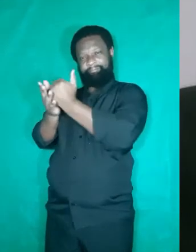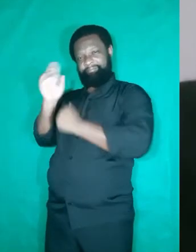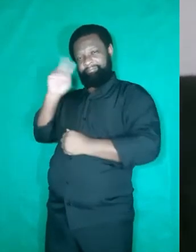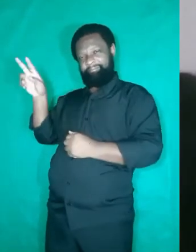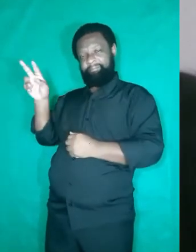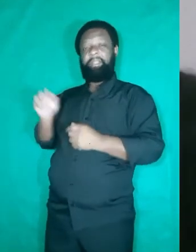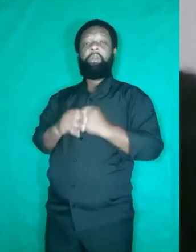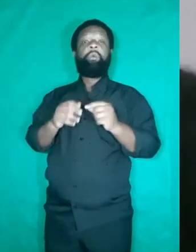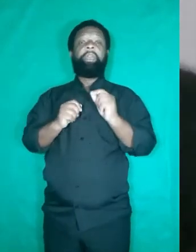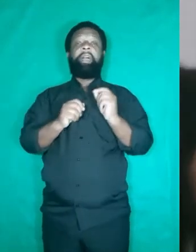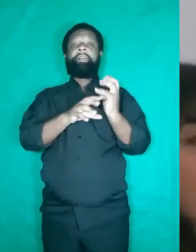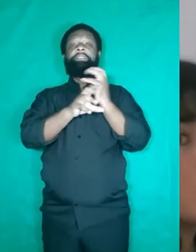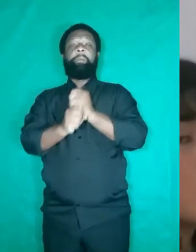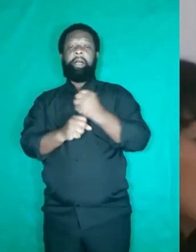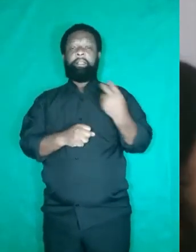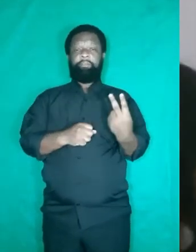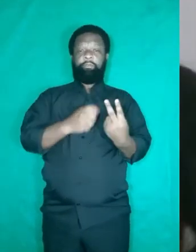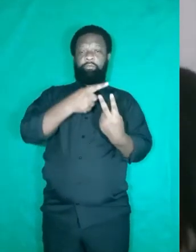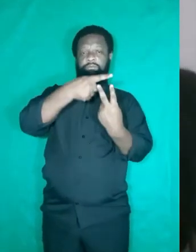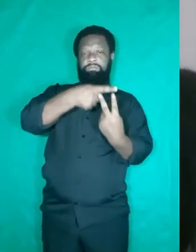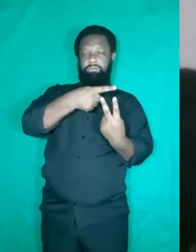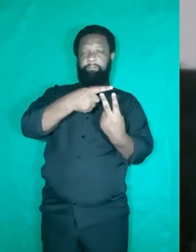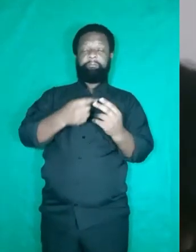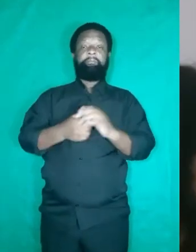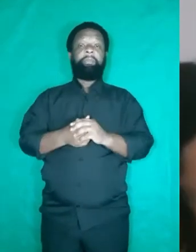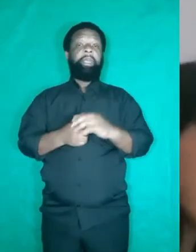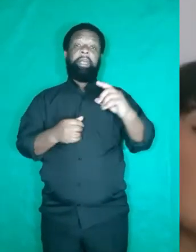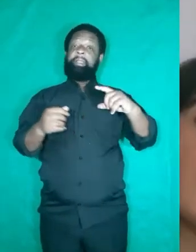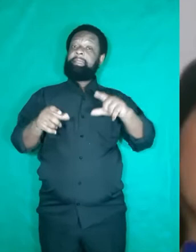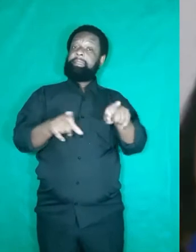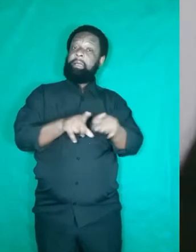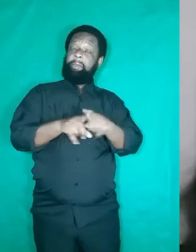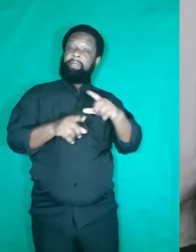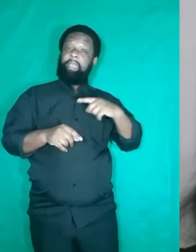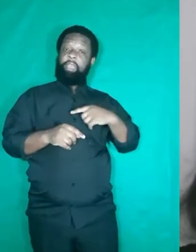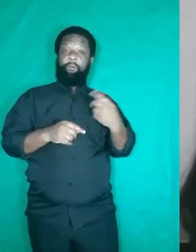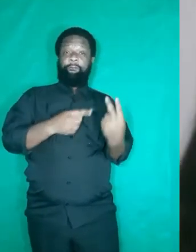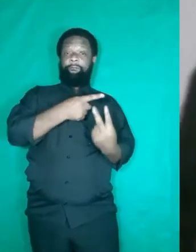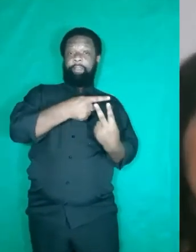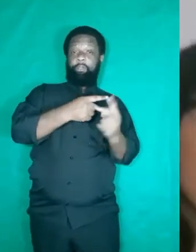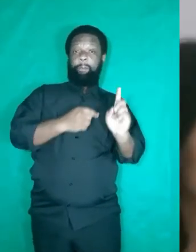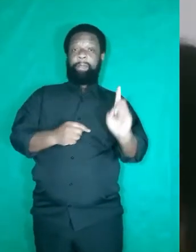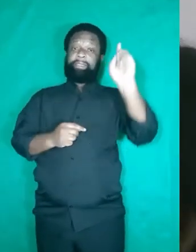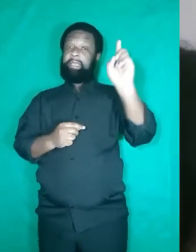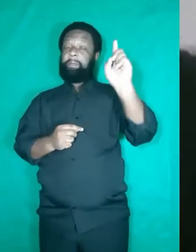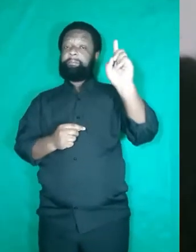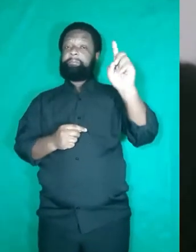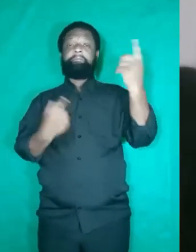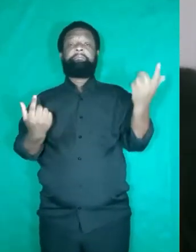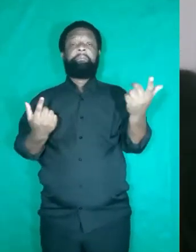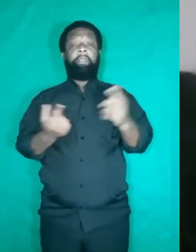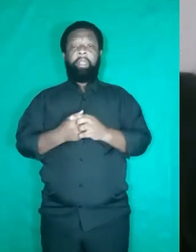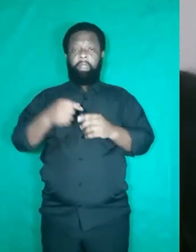baixo, que é a soma desses 2. Enquanto eu tenho um vetor para cima. Então, o que acontece? Eu tenho